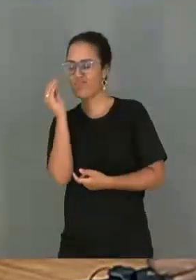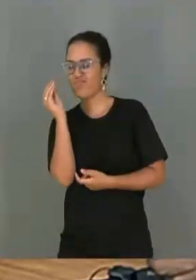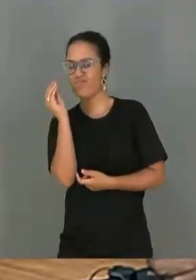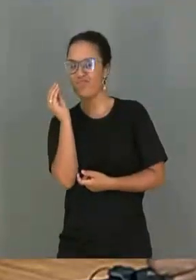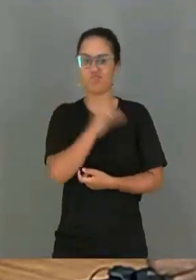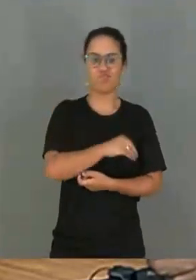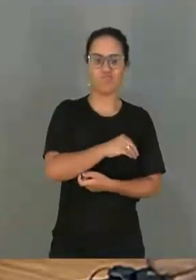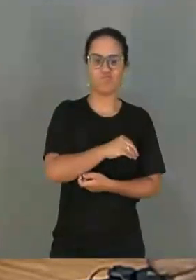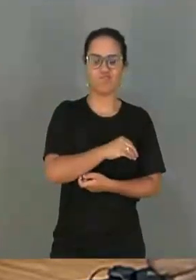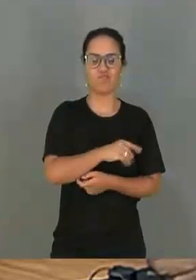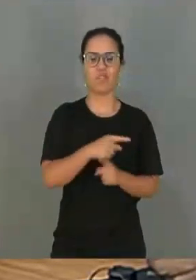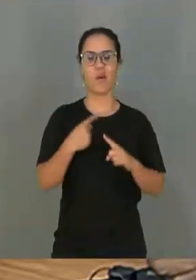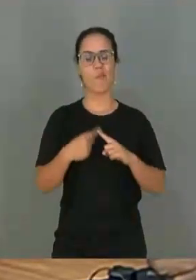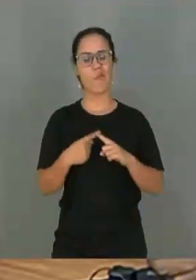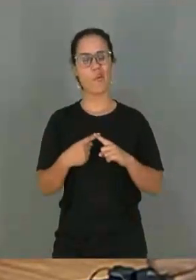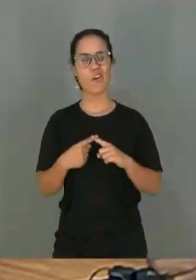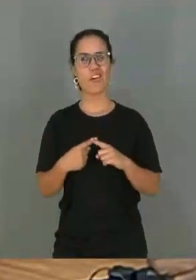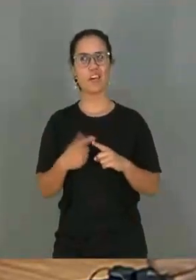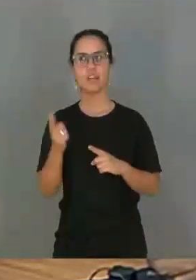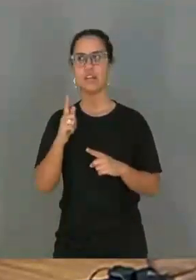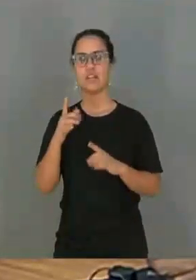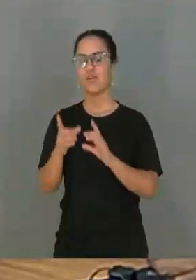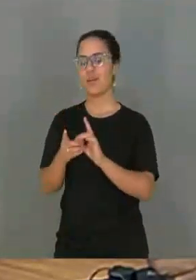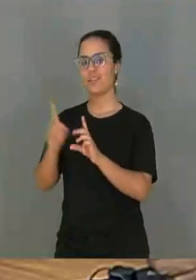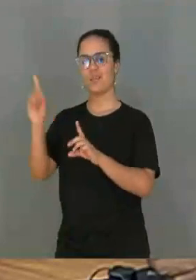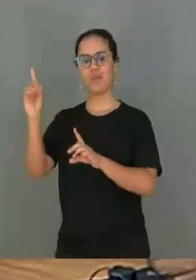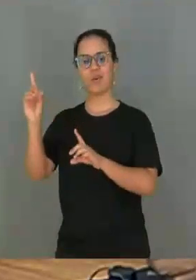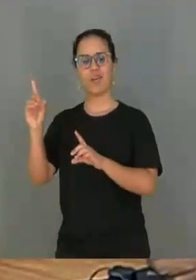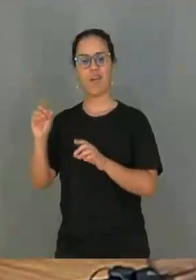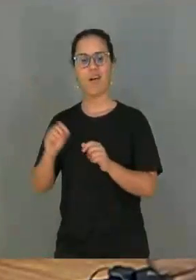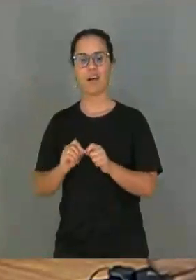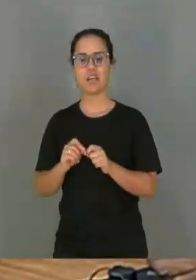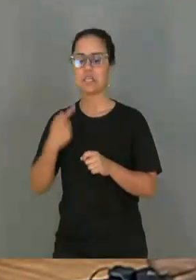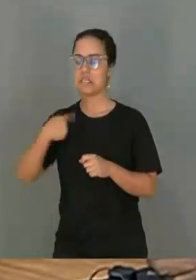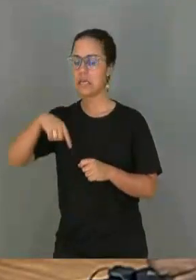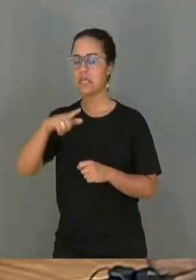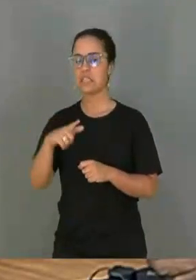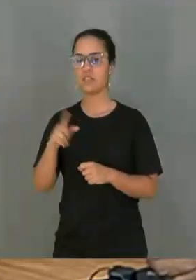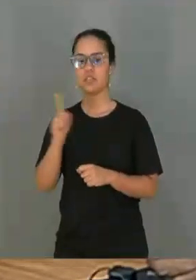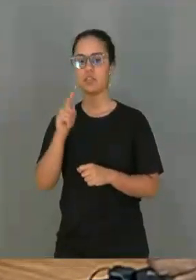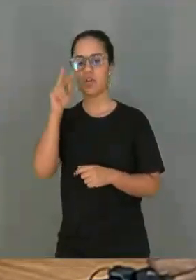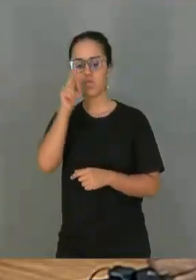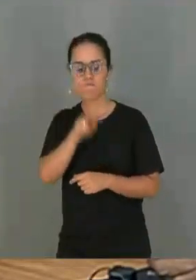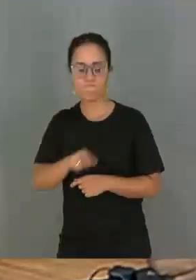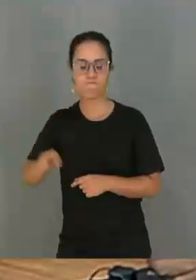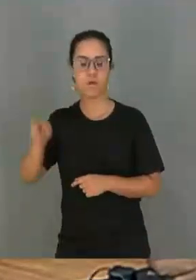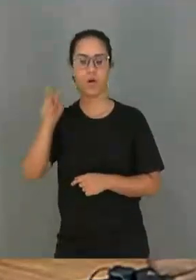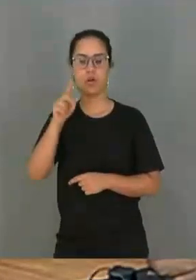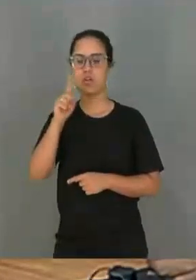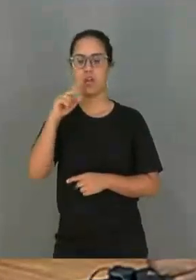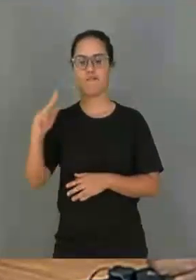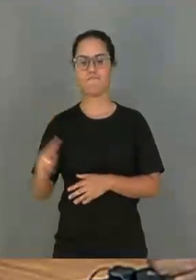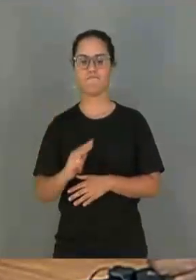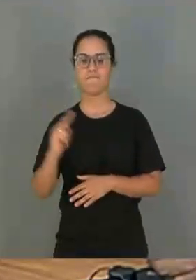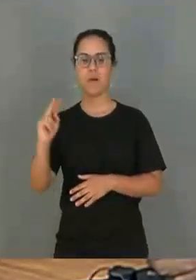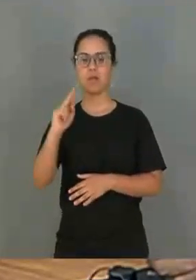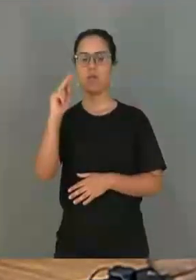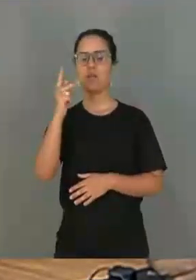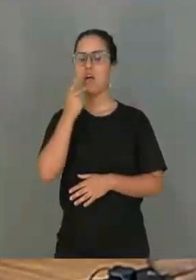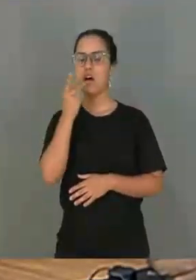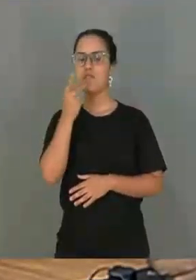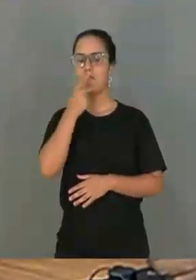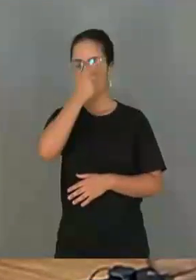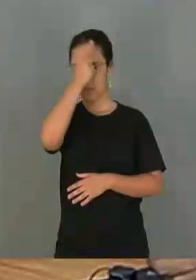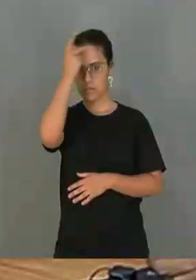desconsiderada, porque isso não é democrático, que a gente não olhe, não valorize a fala